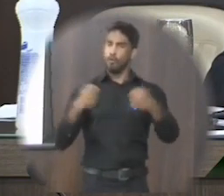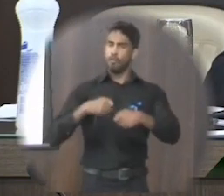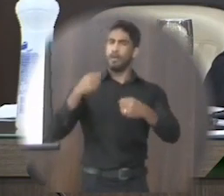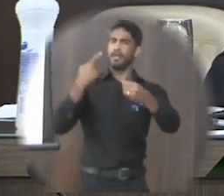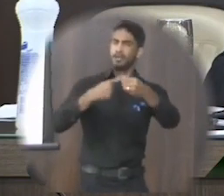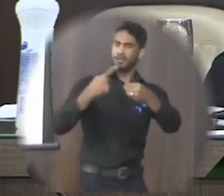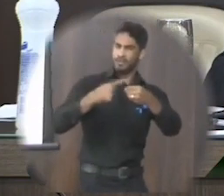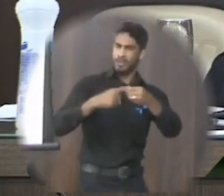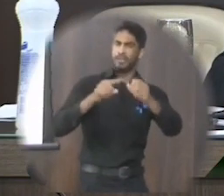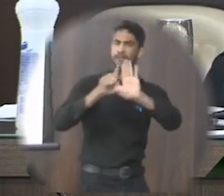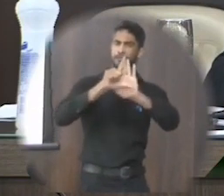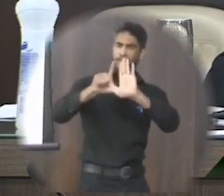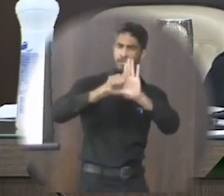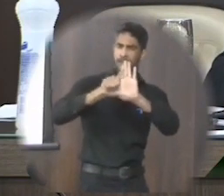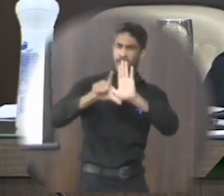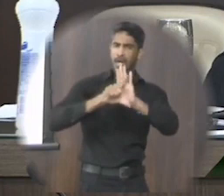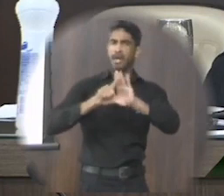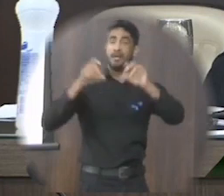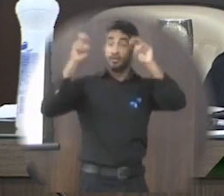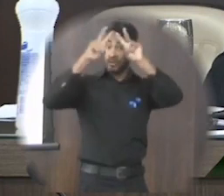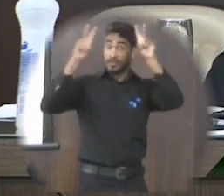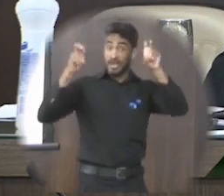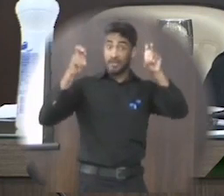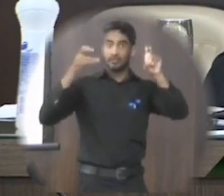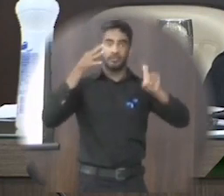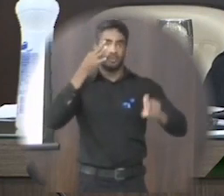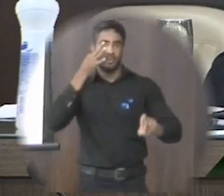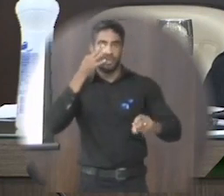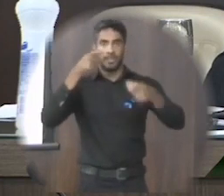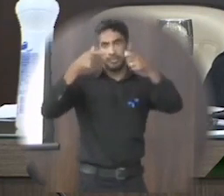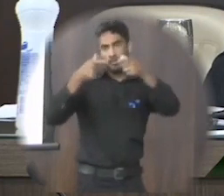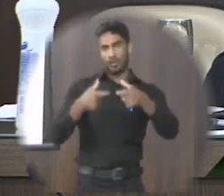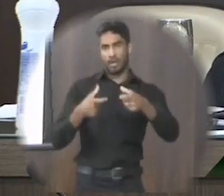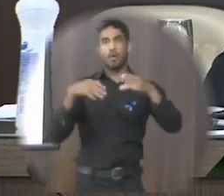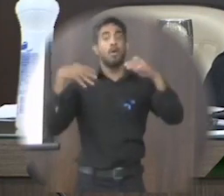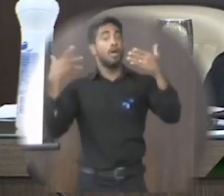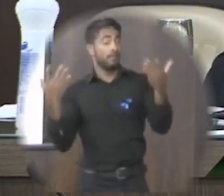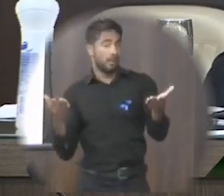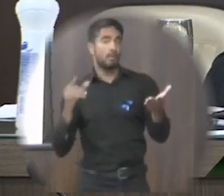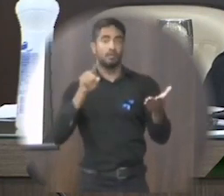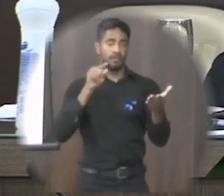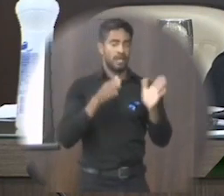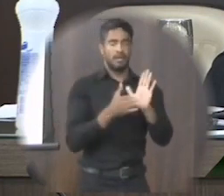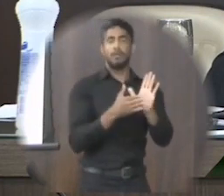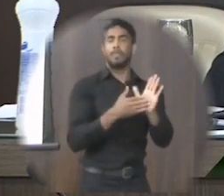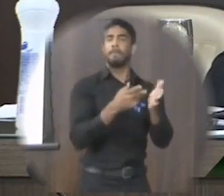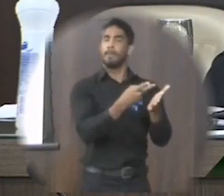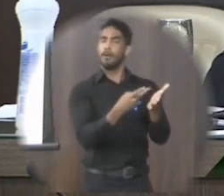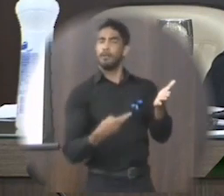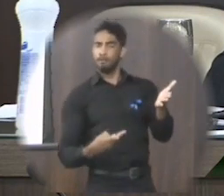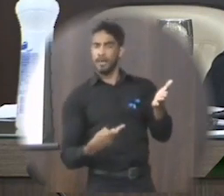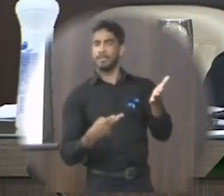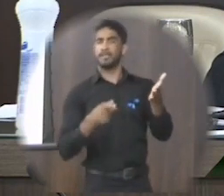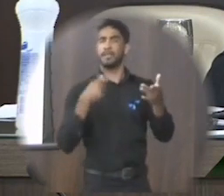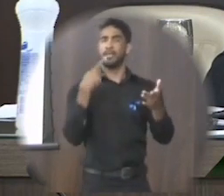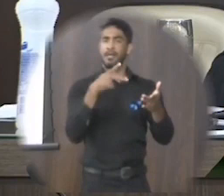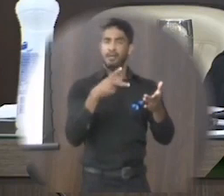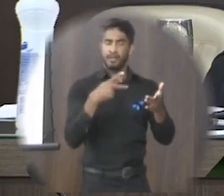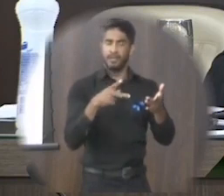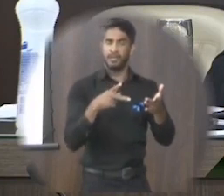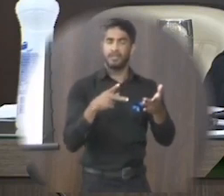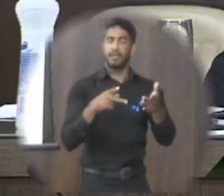municípios legislar sobre assuntos de interesse local. Foi dado parecer jurídico favorável à tramitação do